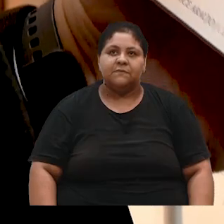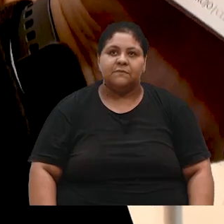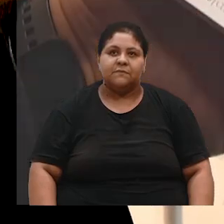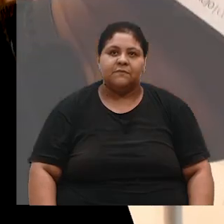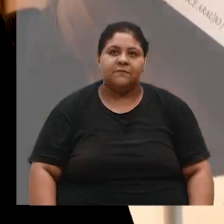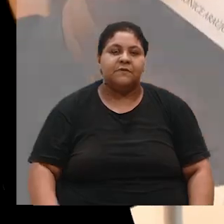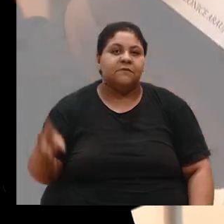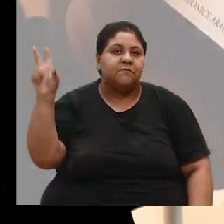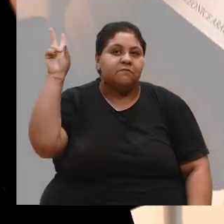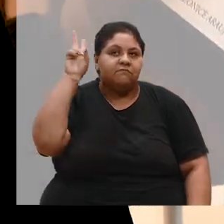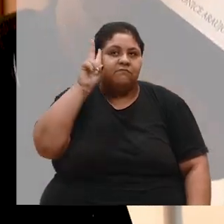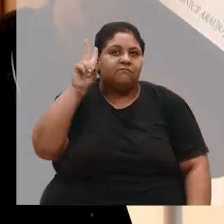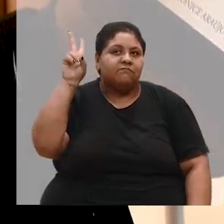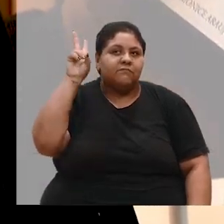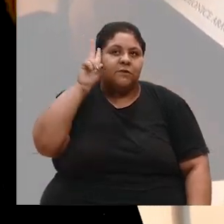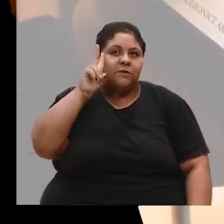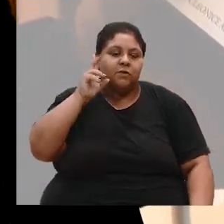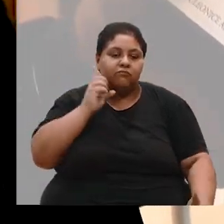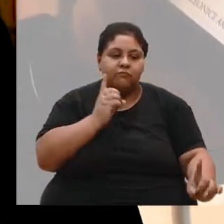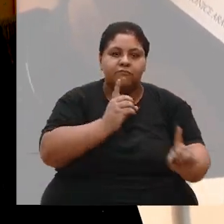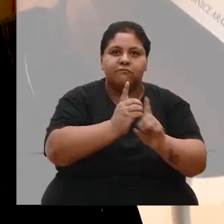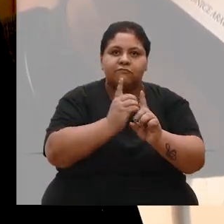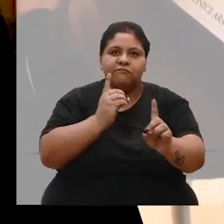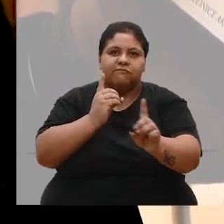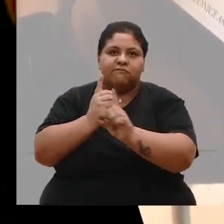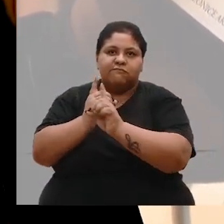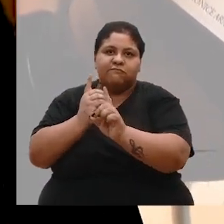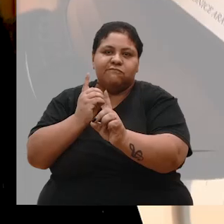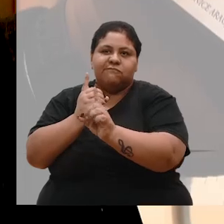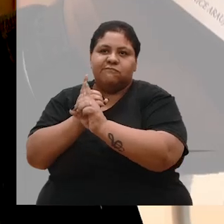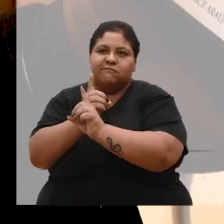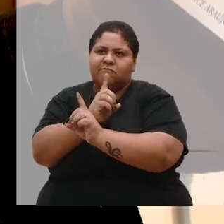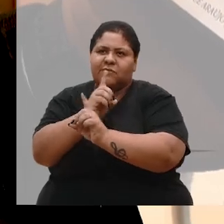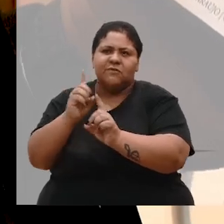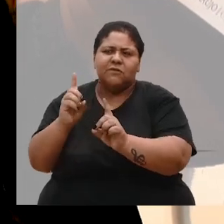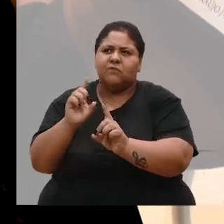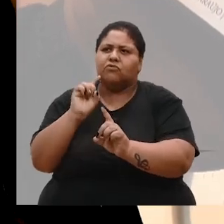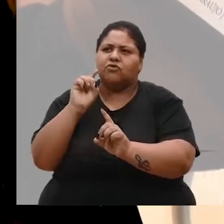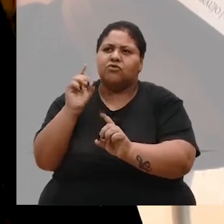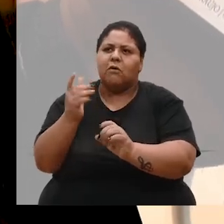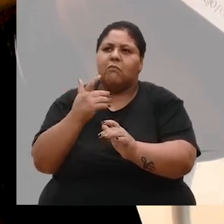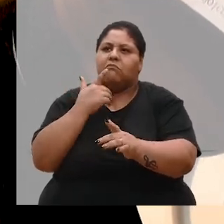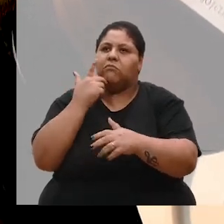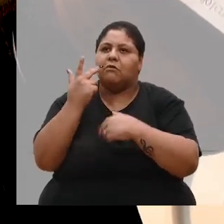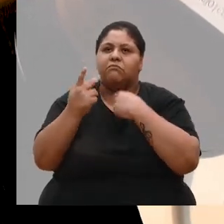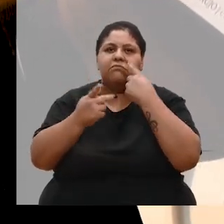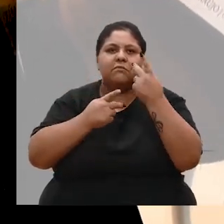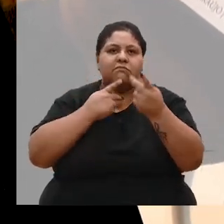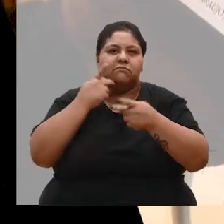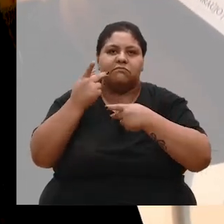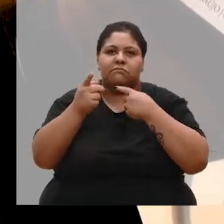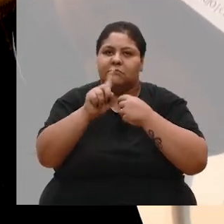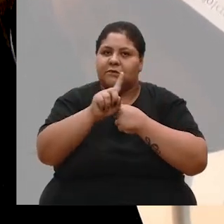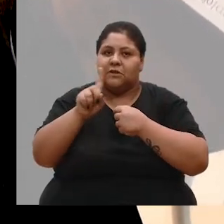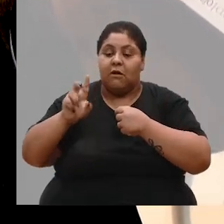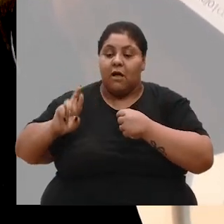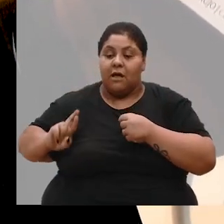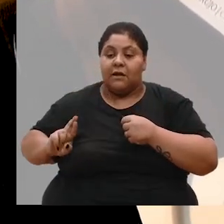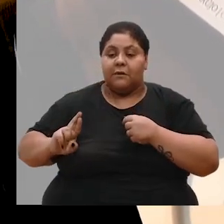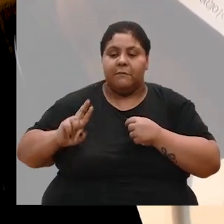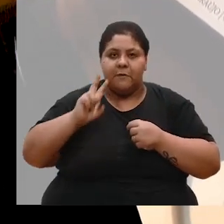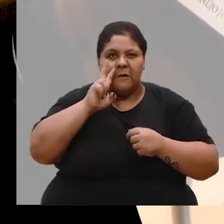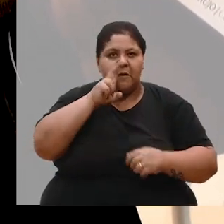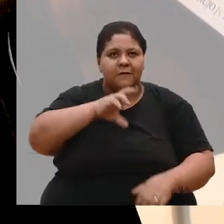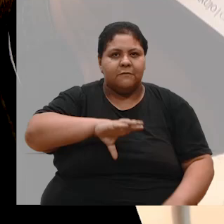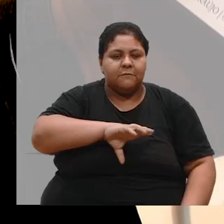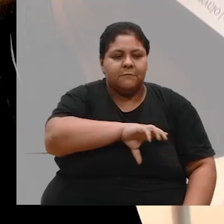As histórias de reencontros são mais do que meras narrativas. Elas representam a força do amor que